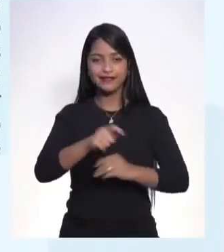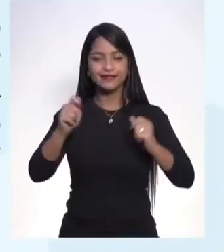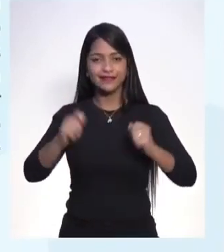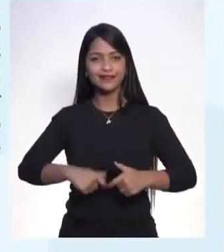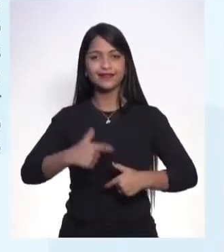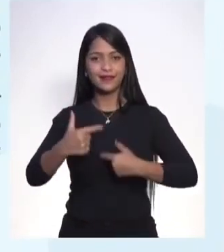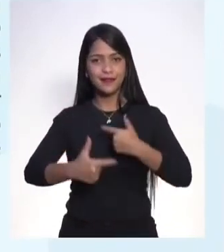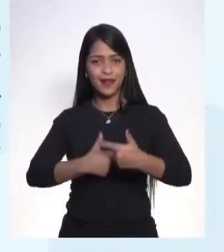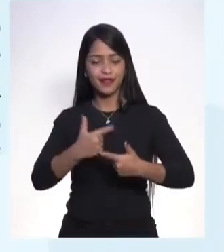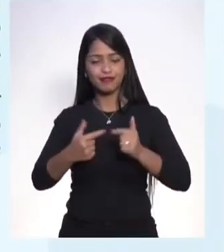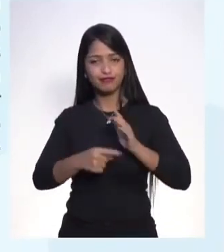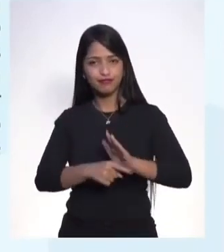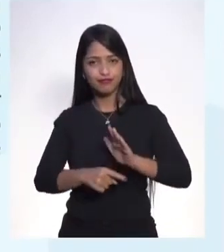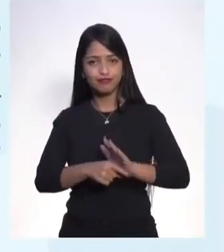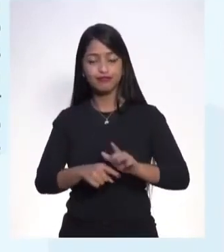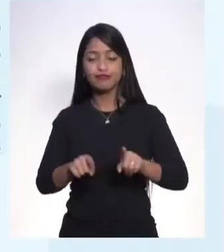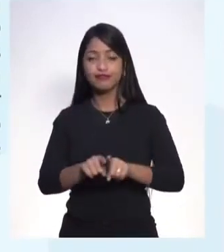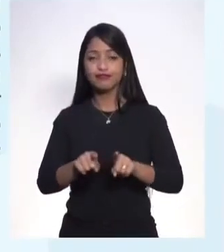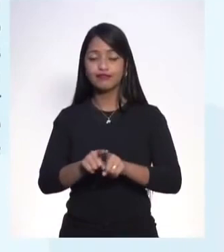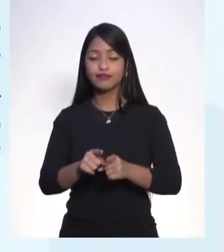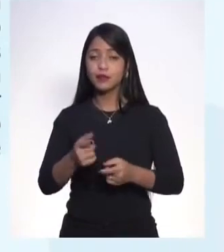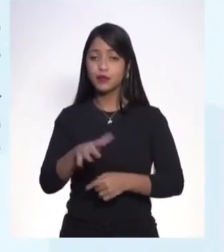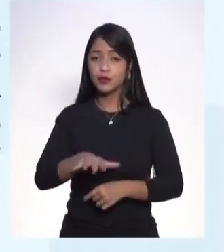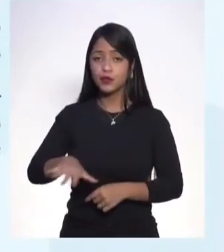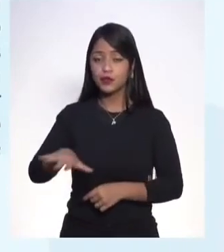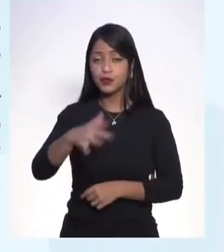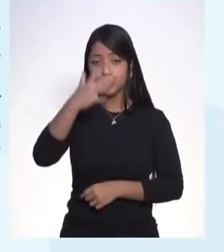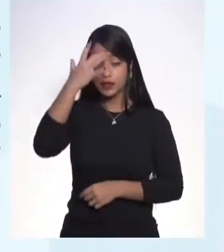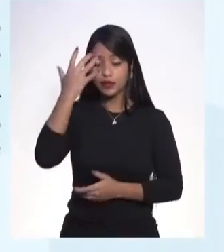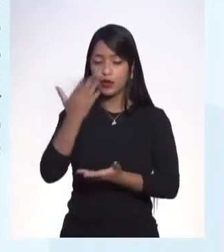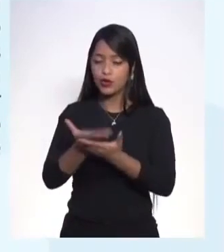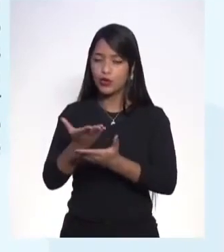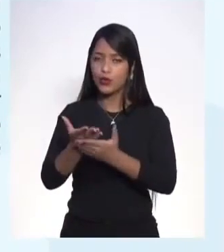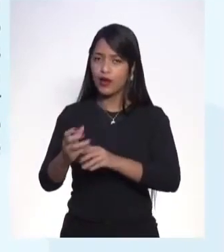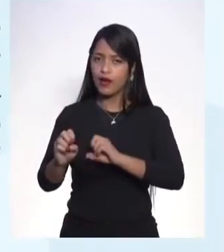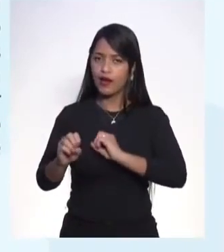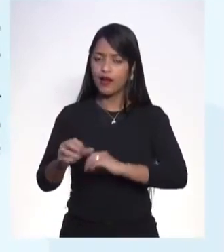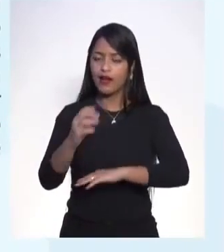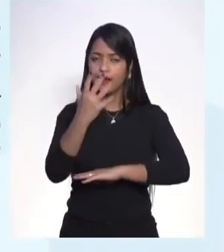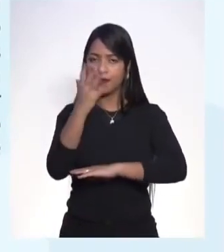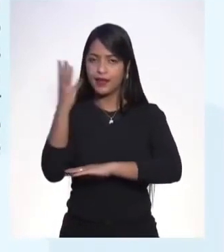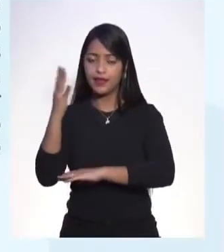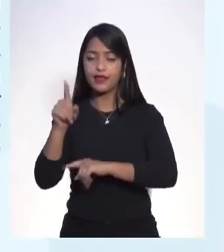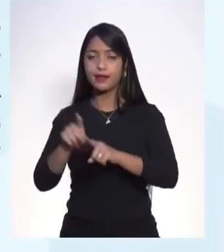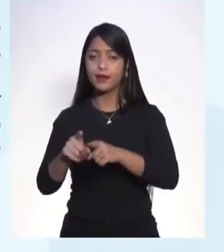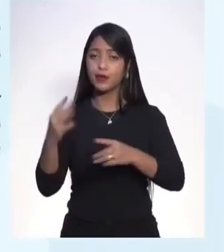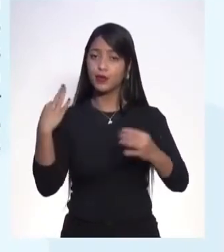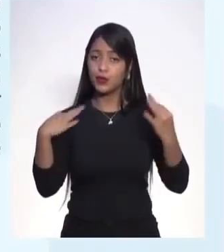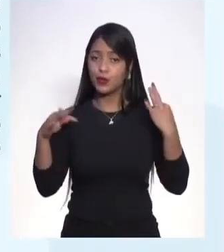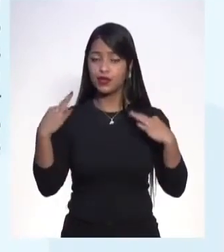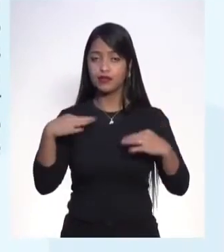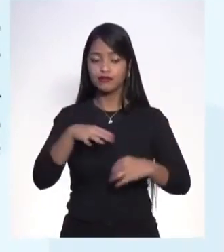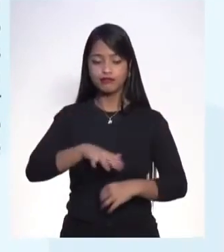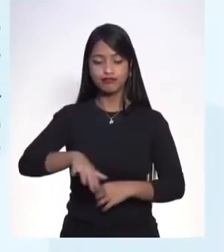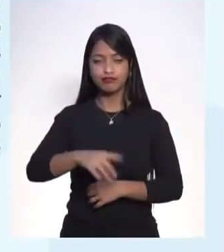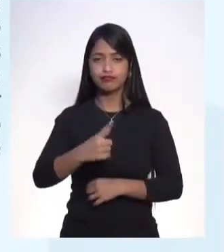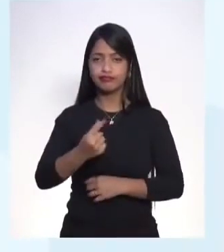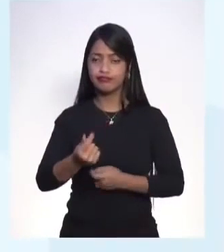trabalho e auxiliando na educação ambiental e apoio ao turismo e desenvolvimento socioeconômico da